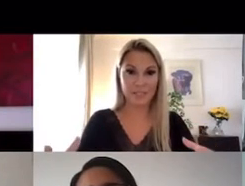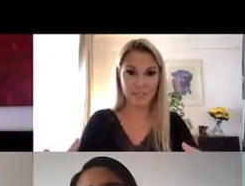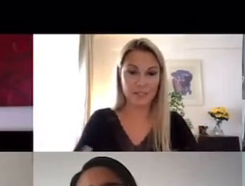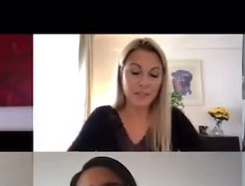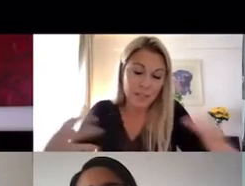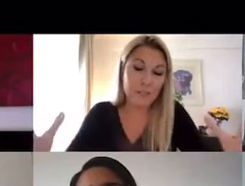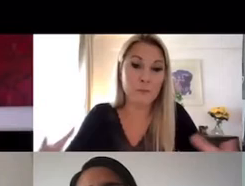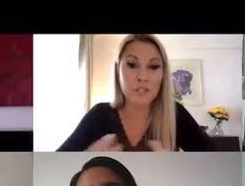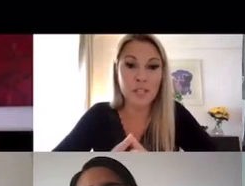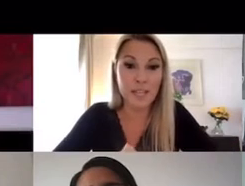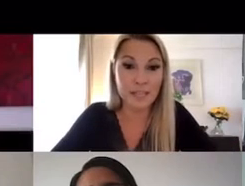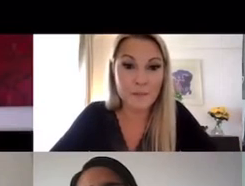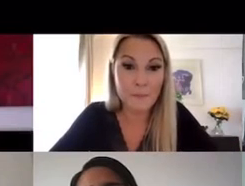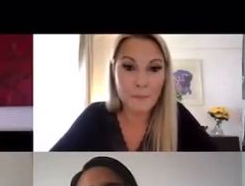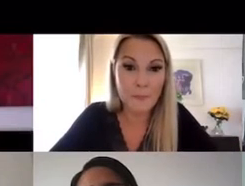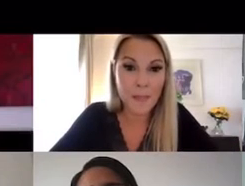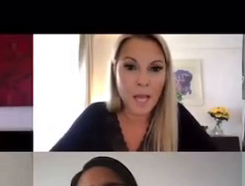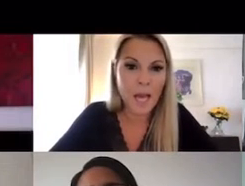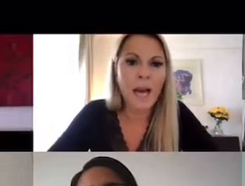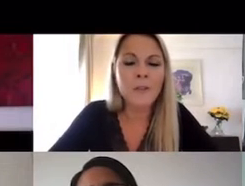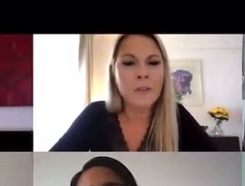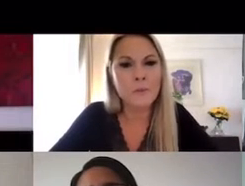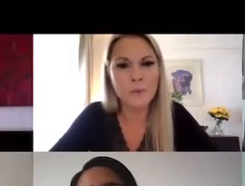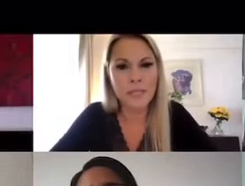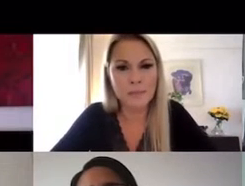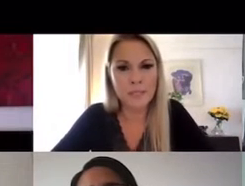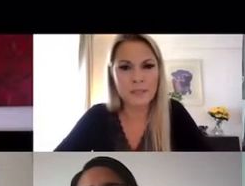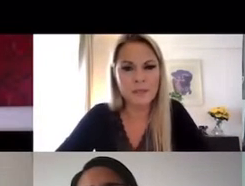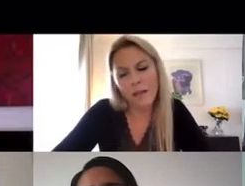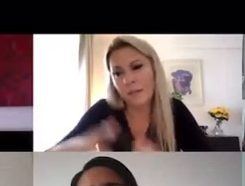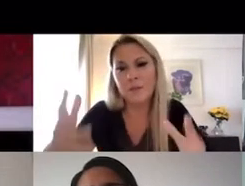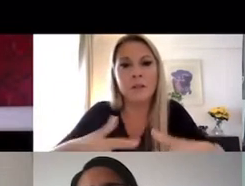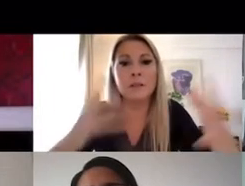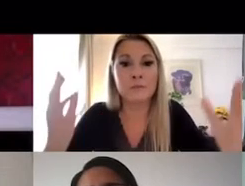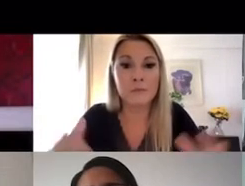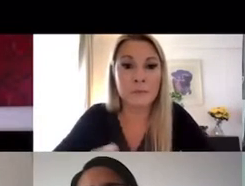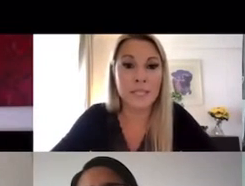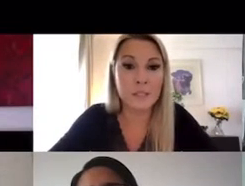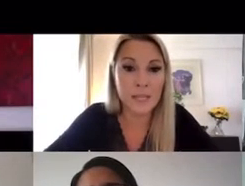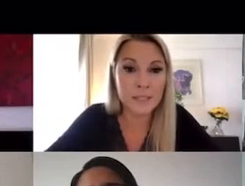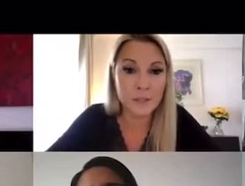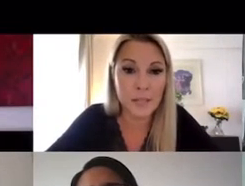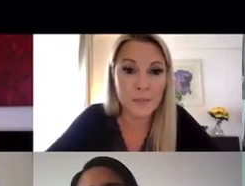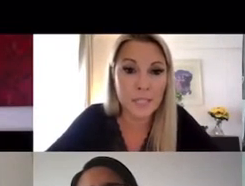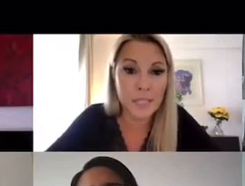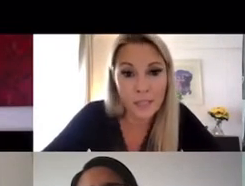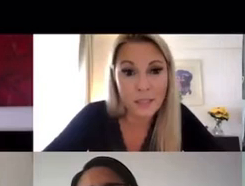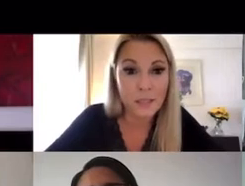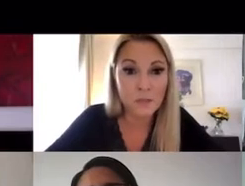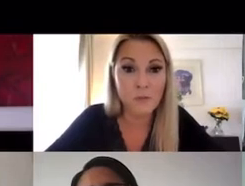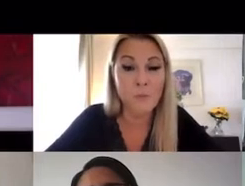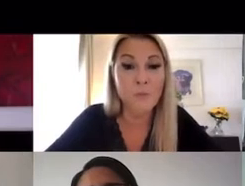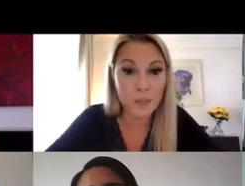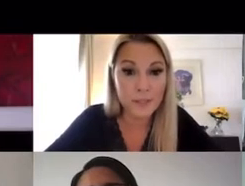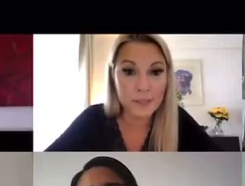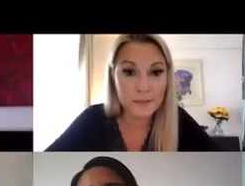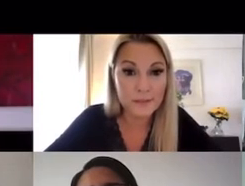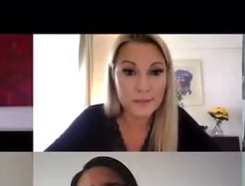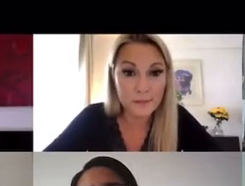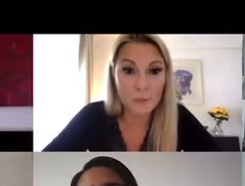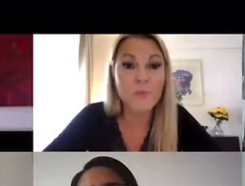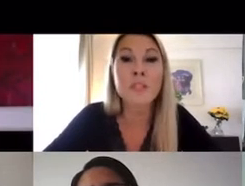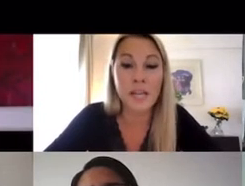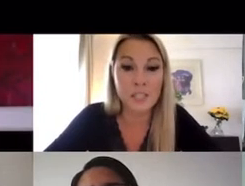tentar convencê-la? E a resposta dela? Ah, não tem problema. Ah, não, olha, essa é vendida, compro